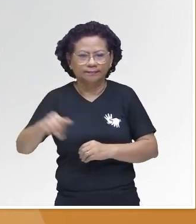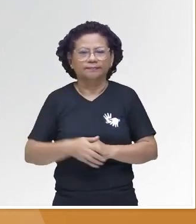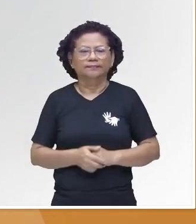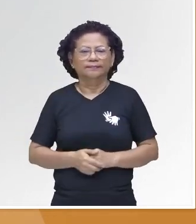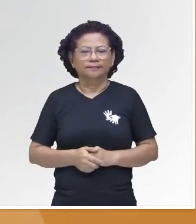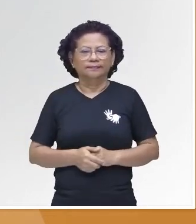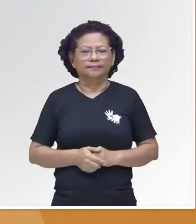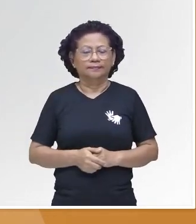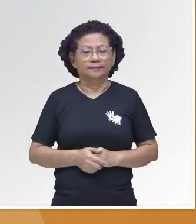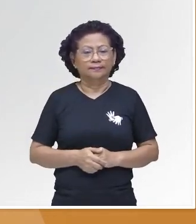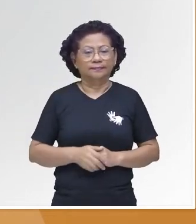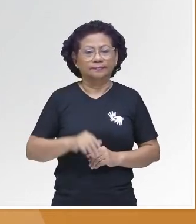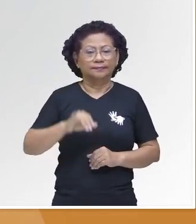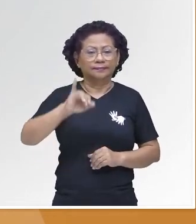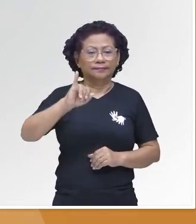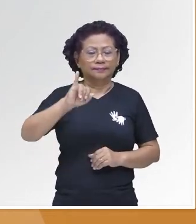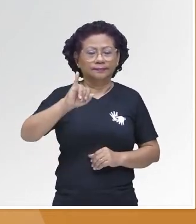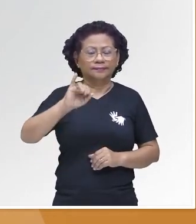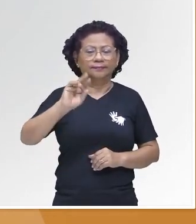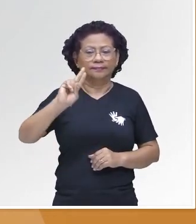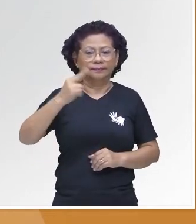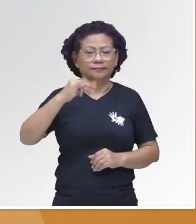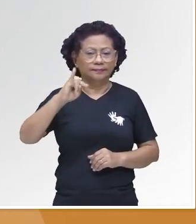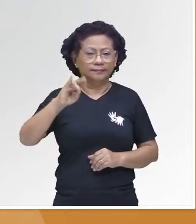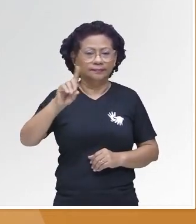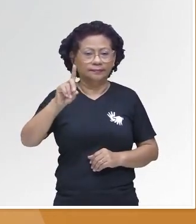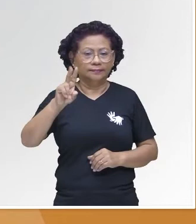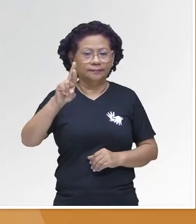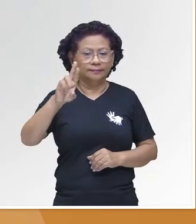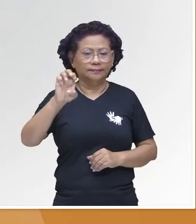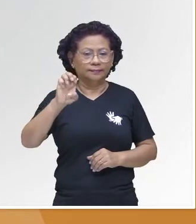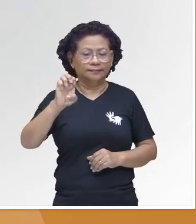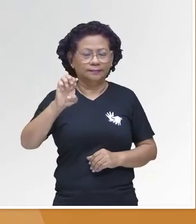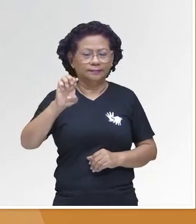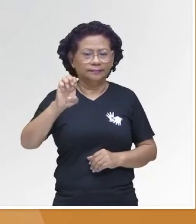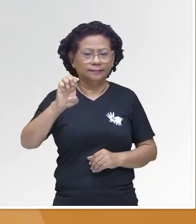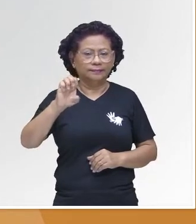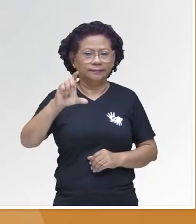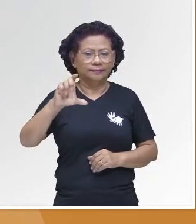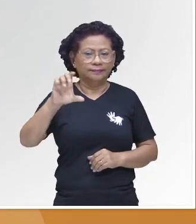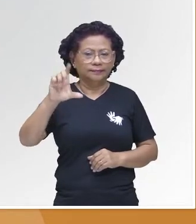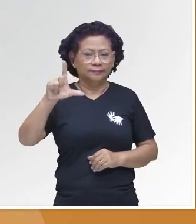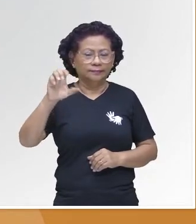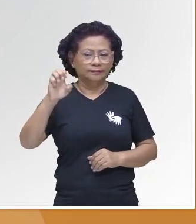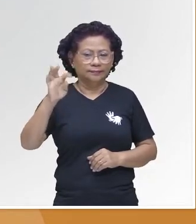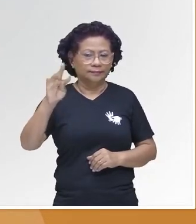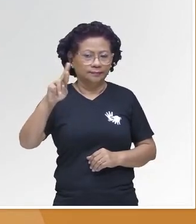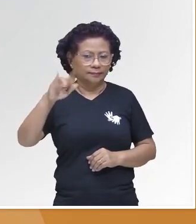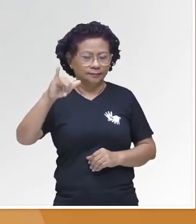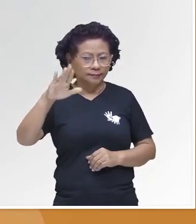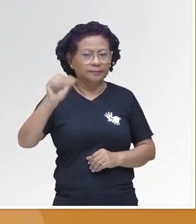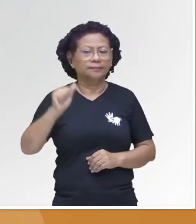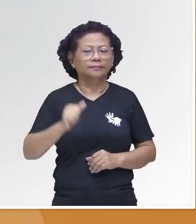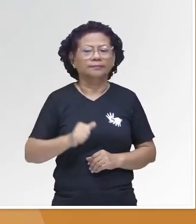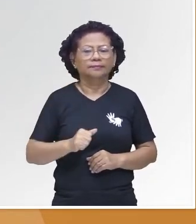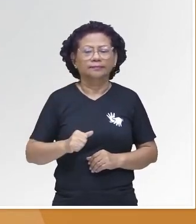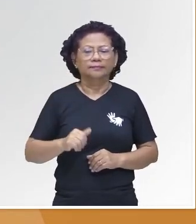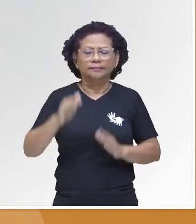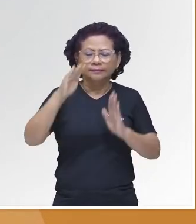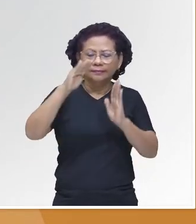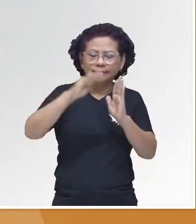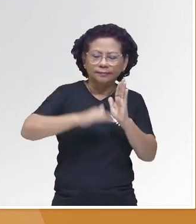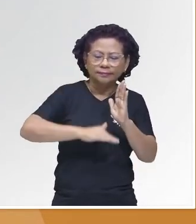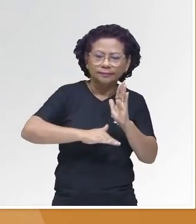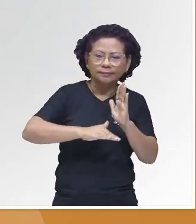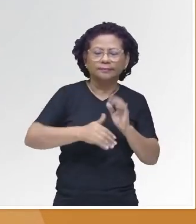hidrelétrica é relativamente mais barata se a gente for comparar com outras fontes, tá? E não poluente.